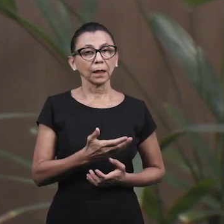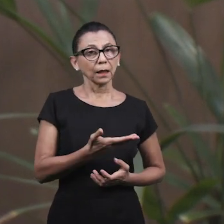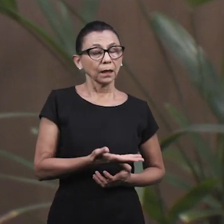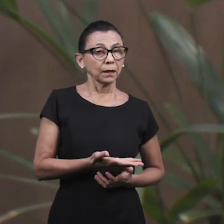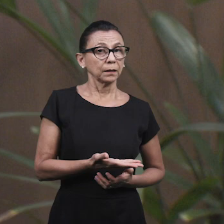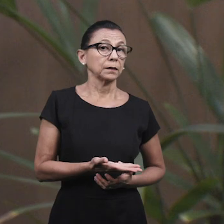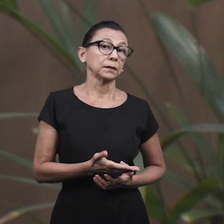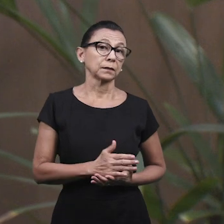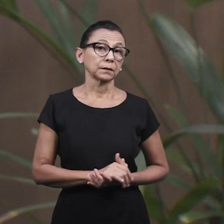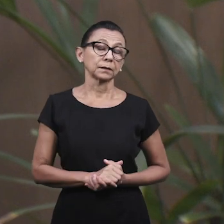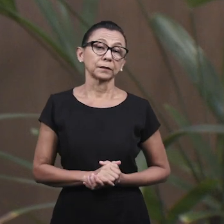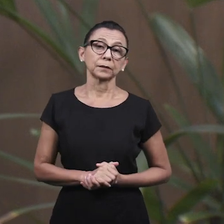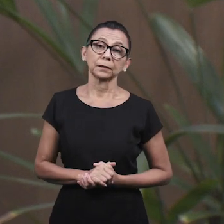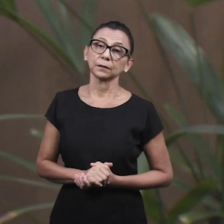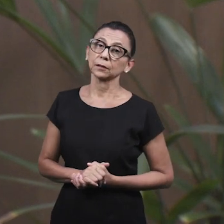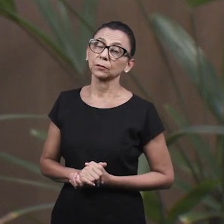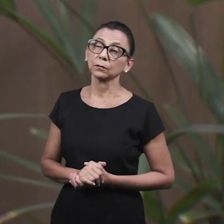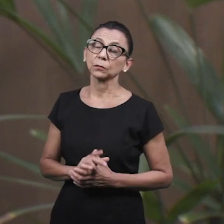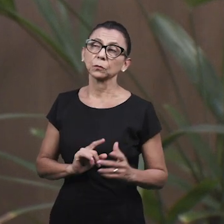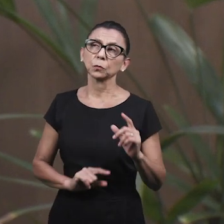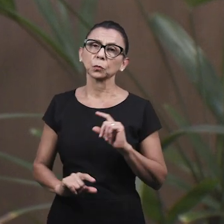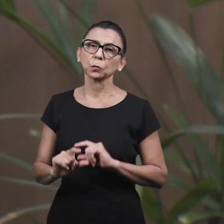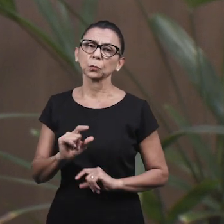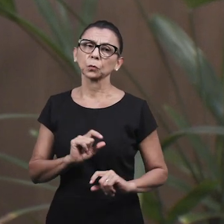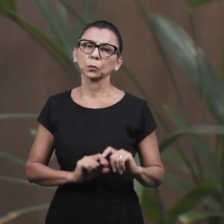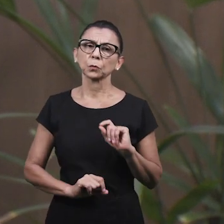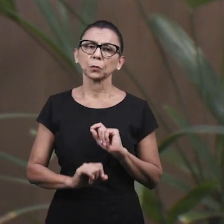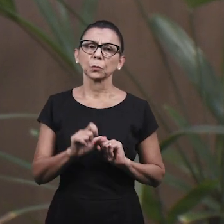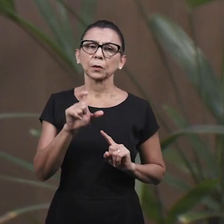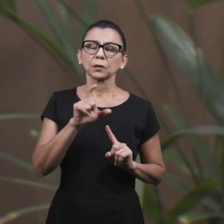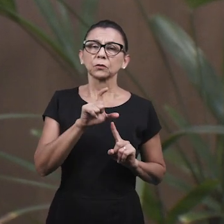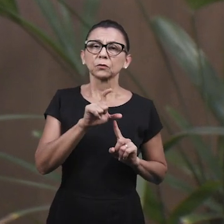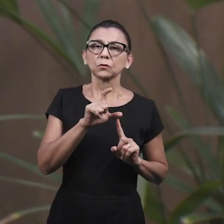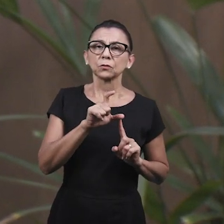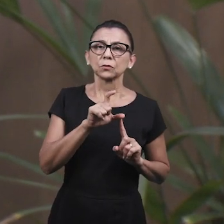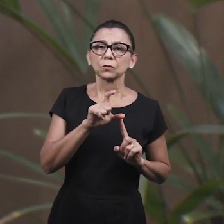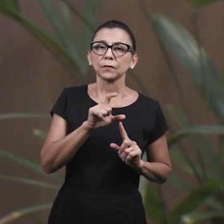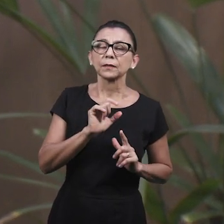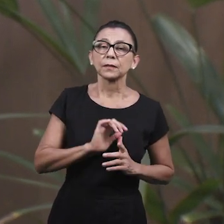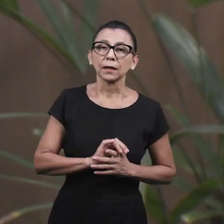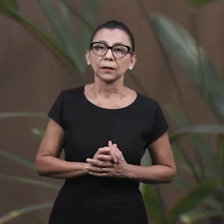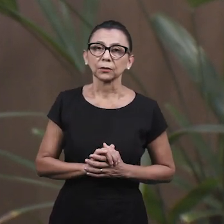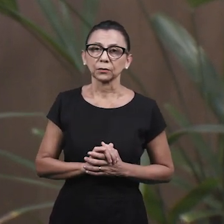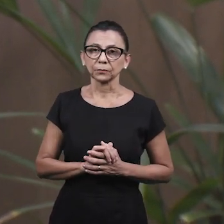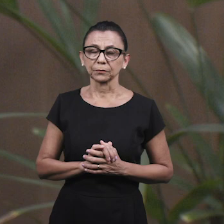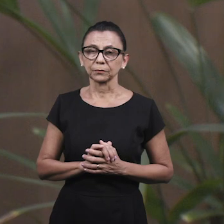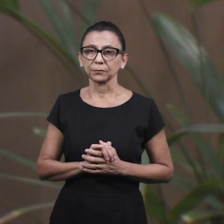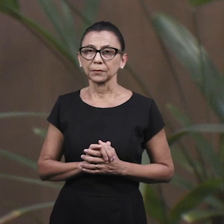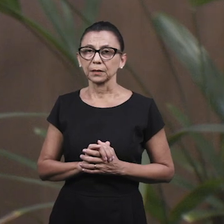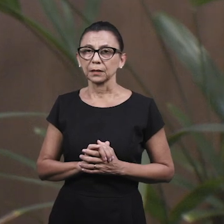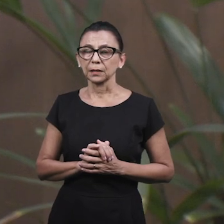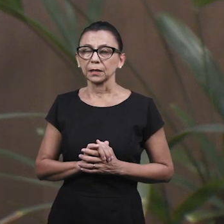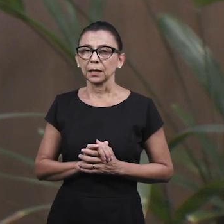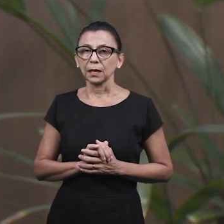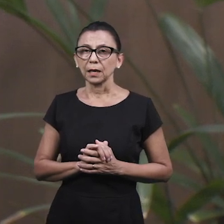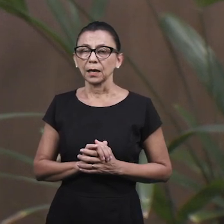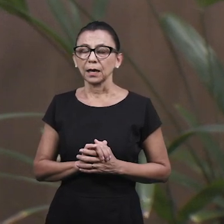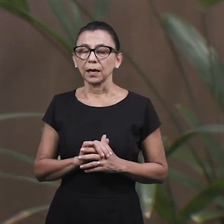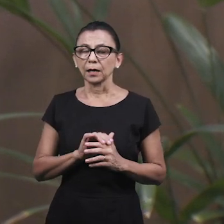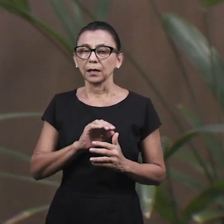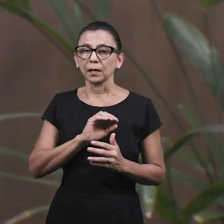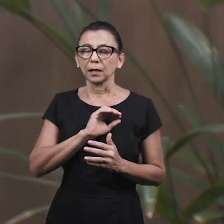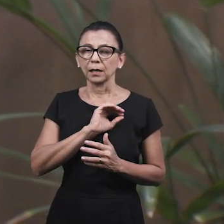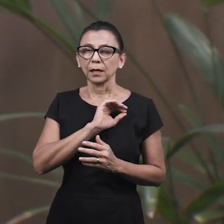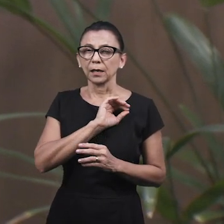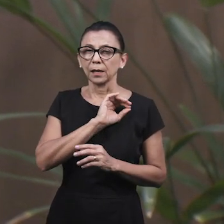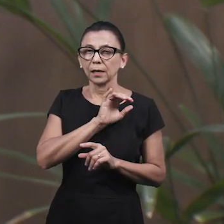que vem da eternidade, e desvia. Desvia para onde? Quando ela desvia para o ídolo. Quando ela desvia a fé para o ídolo, quer